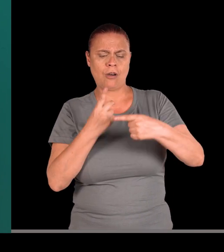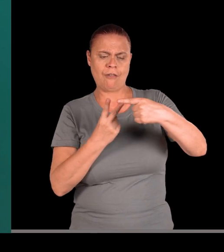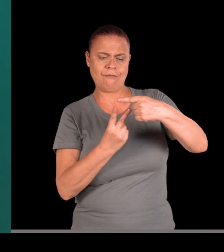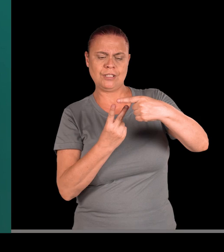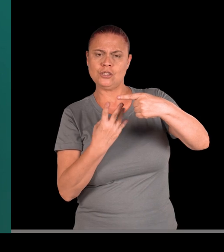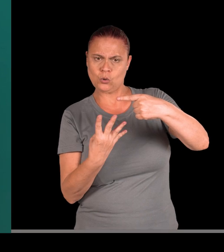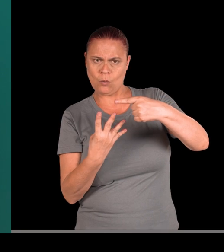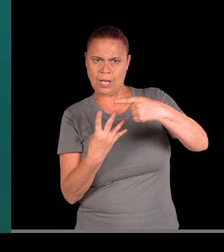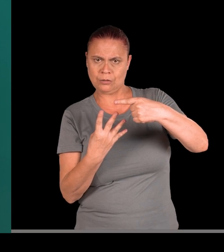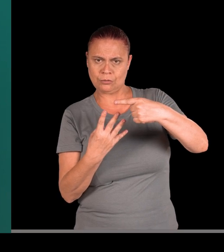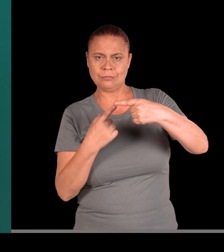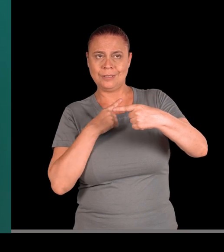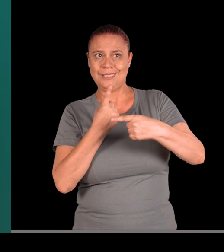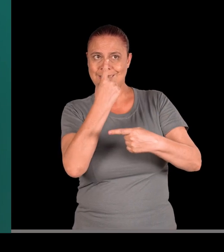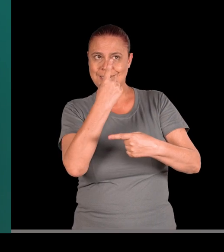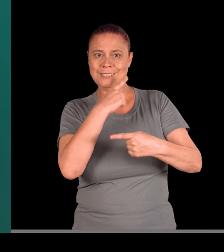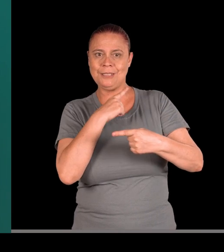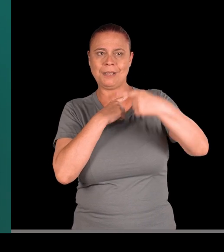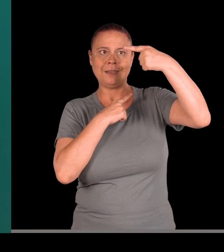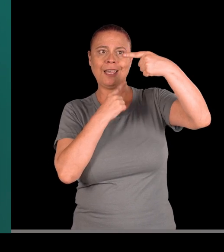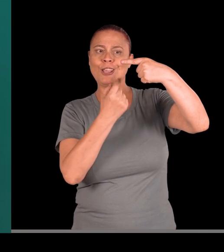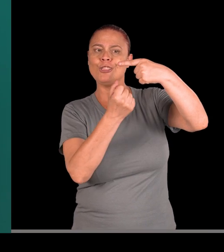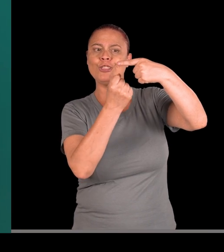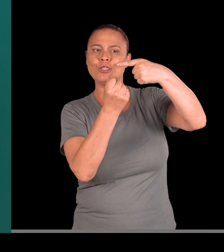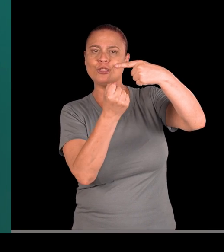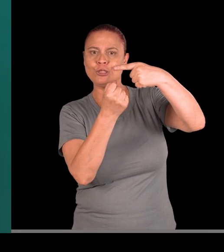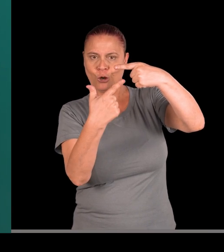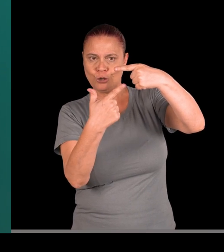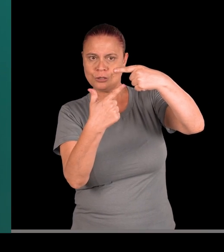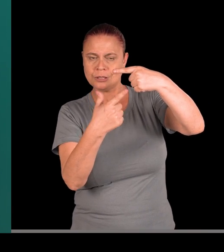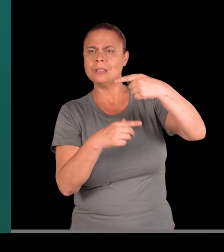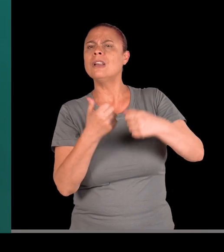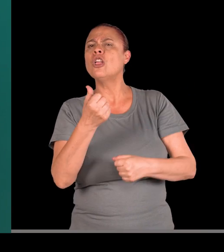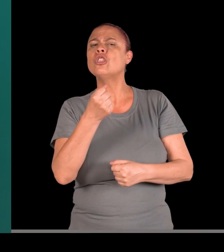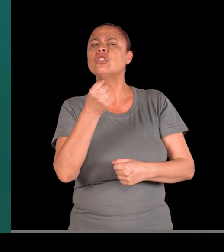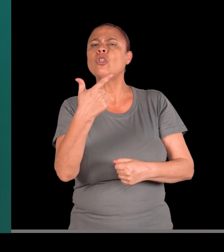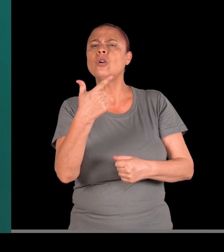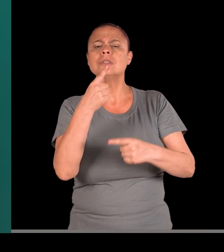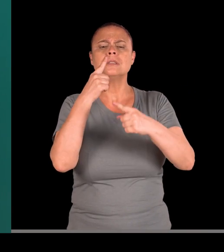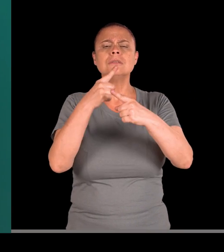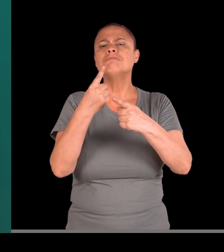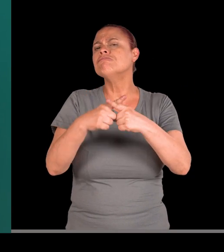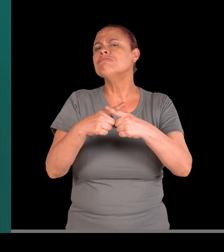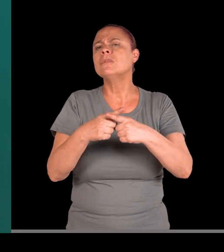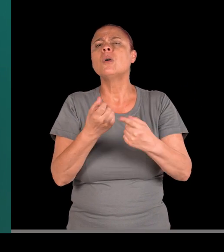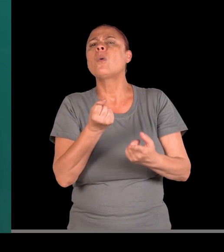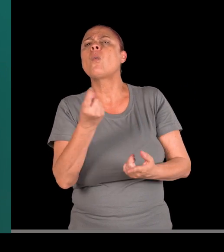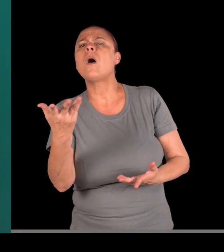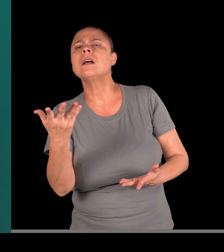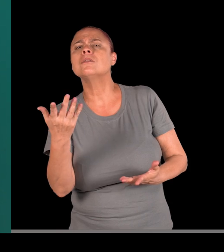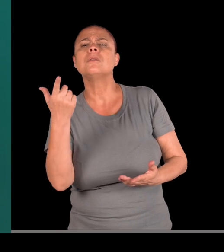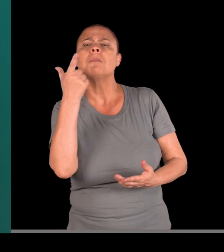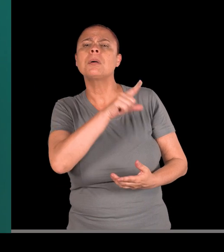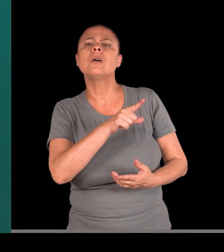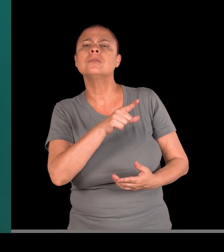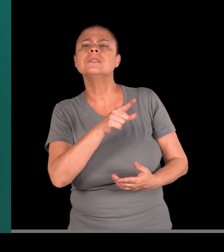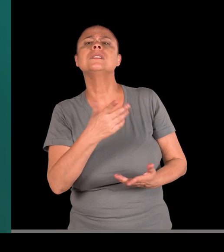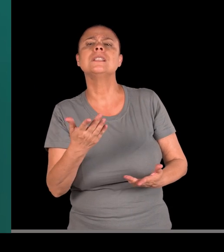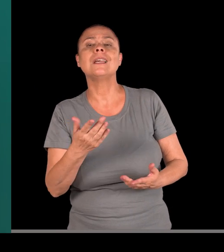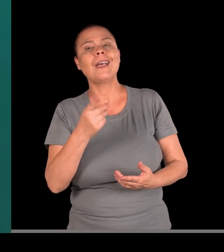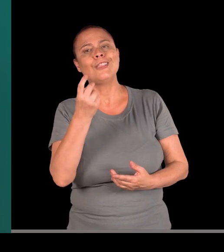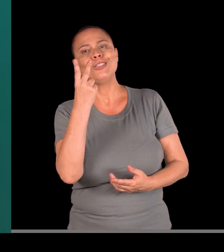pensar? 12, para chegar no 24, eu tive que multiplicar o 12 por quanto? Por 2. Se